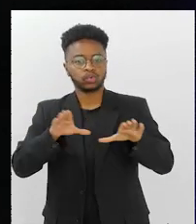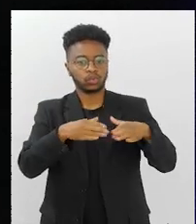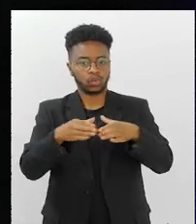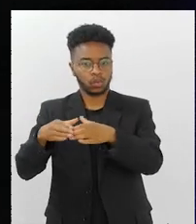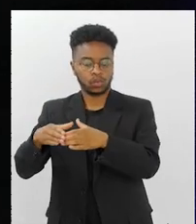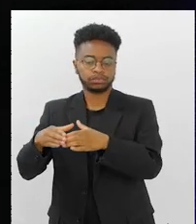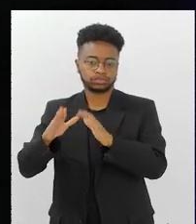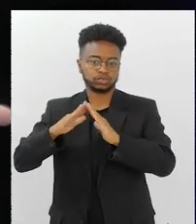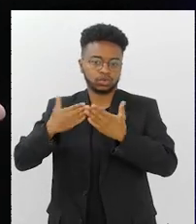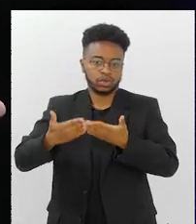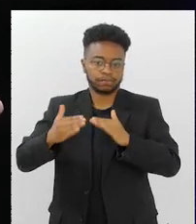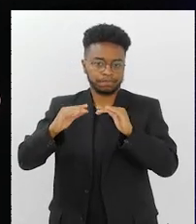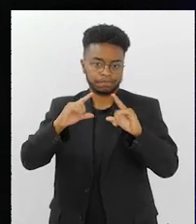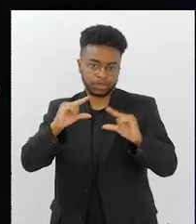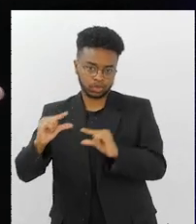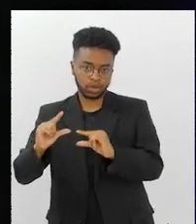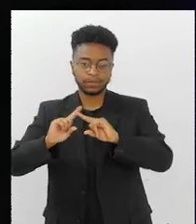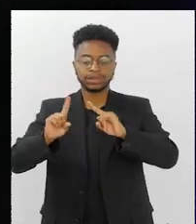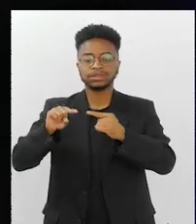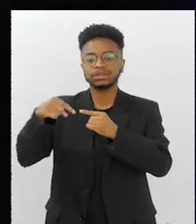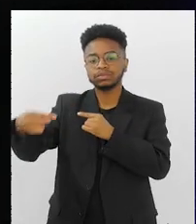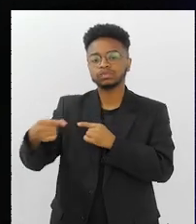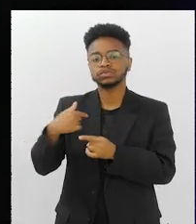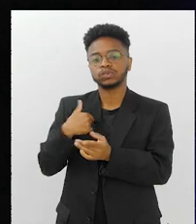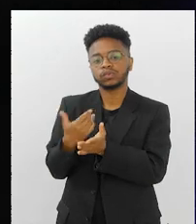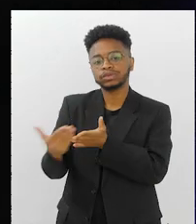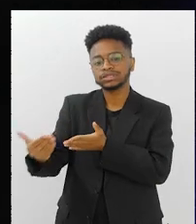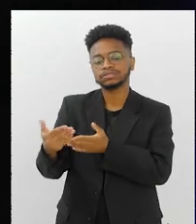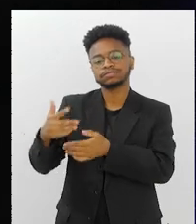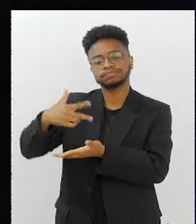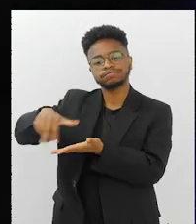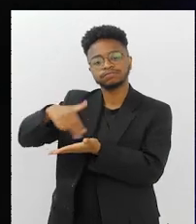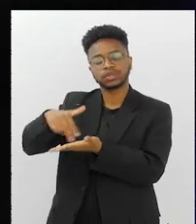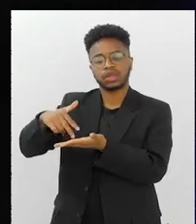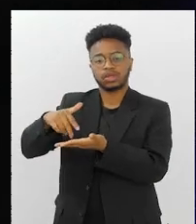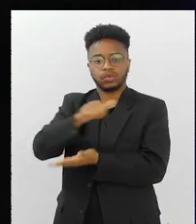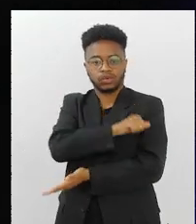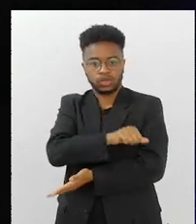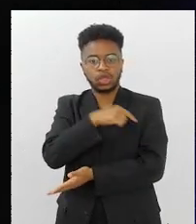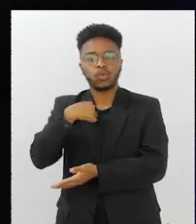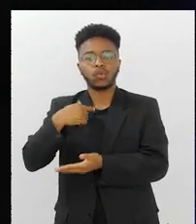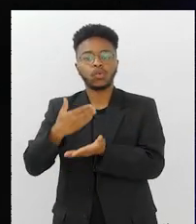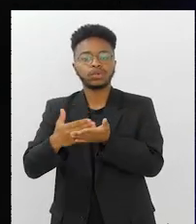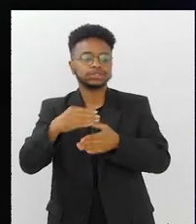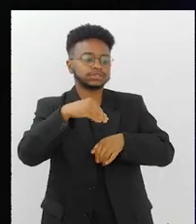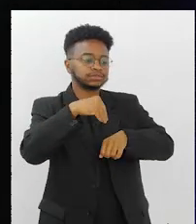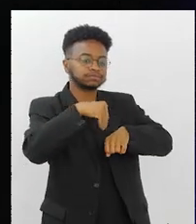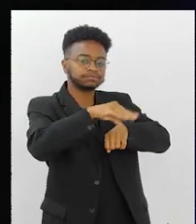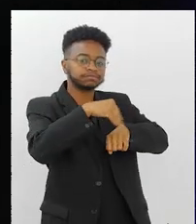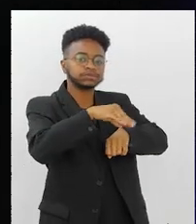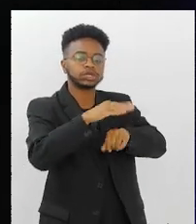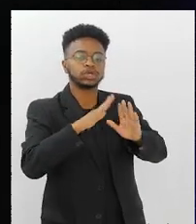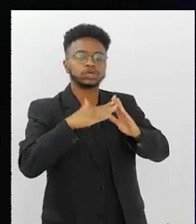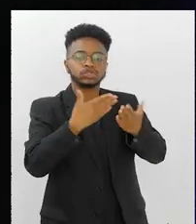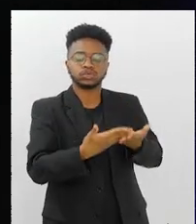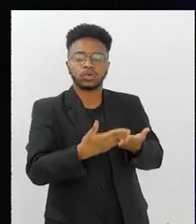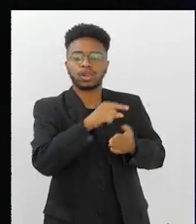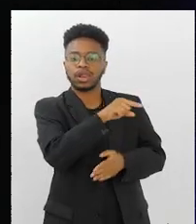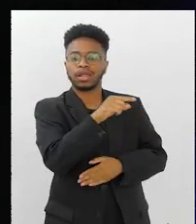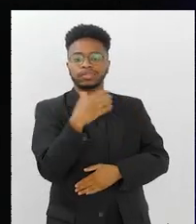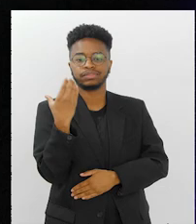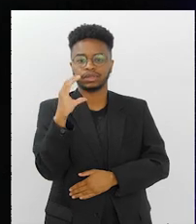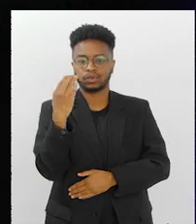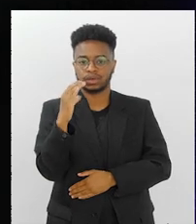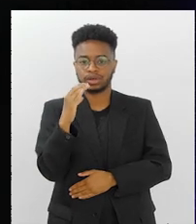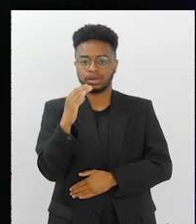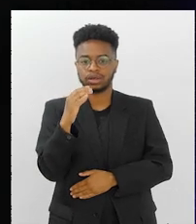então assim que eu comecei a dançar no rio eu comecei a coreografar as escolas menores de Niterói que difiram na na